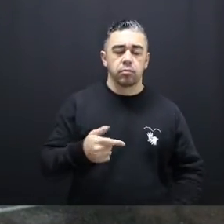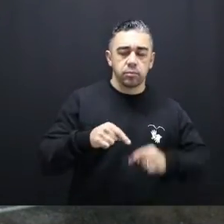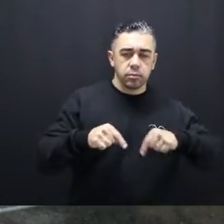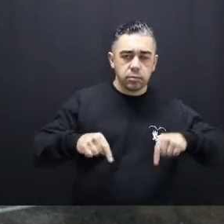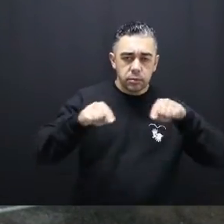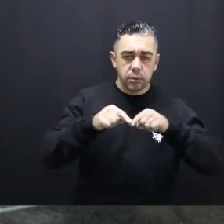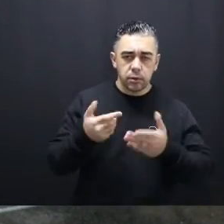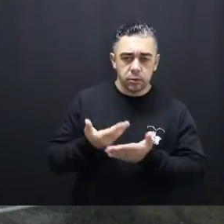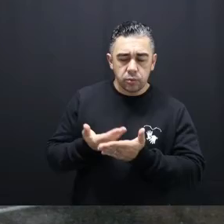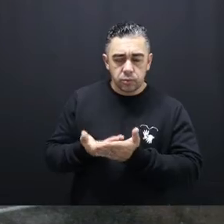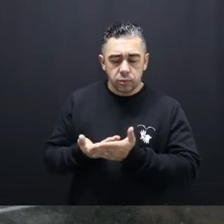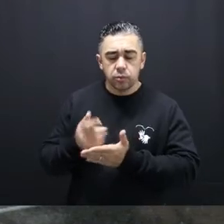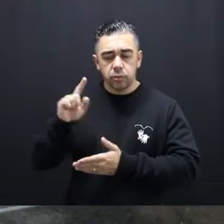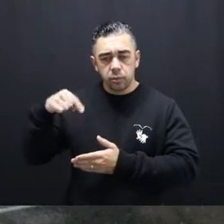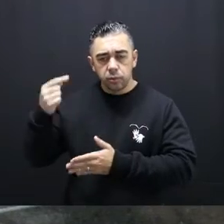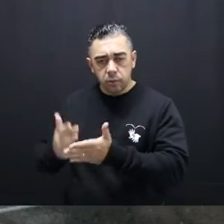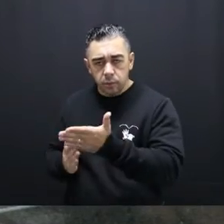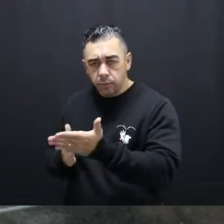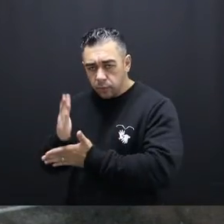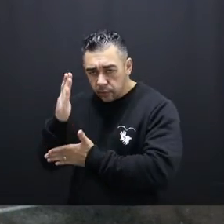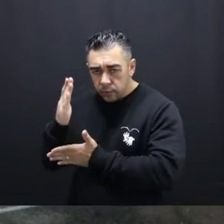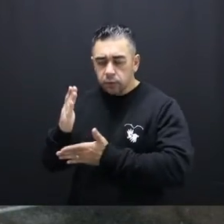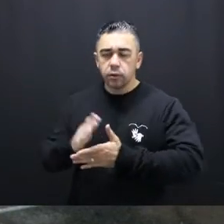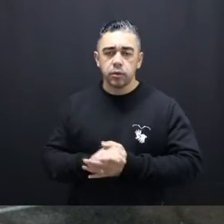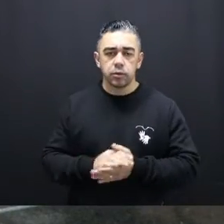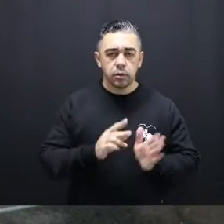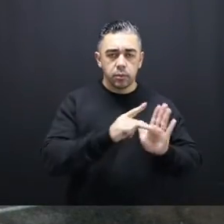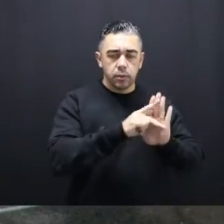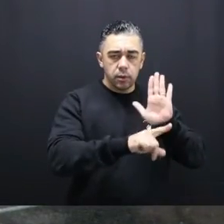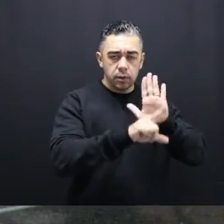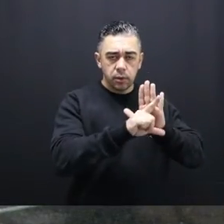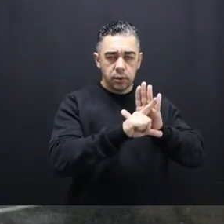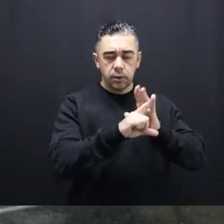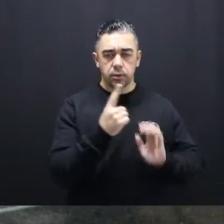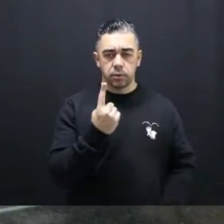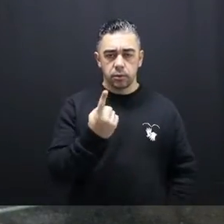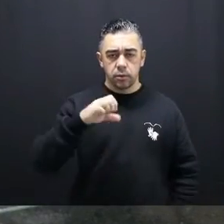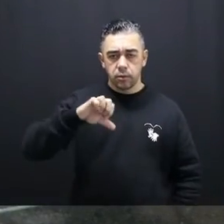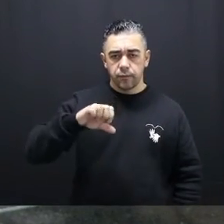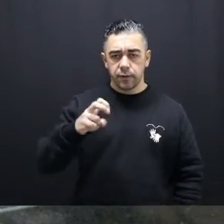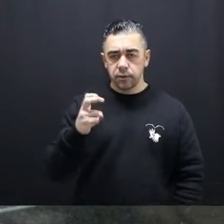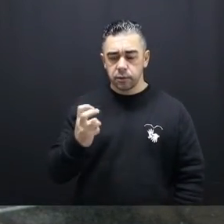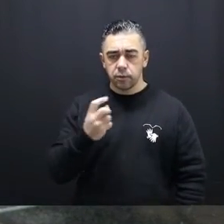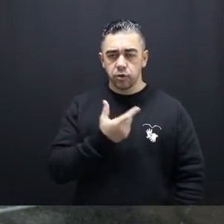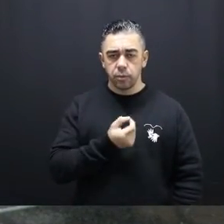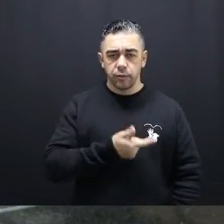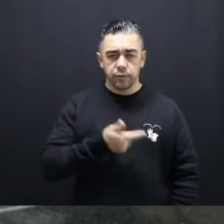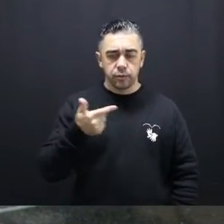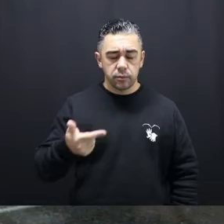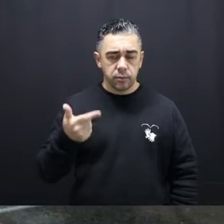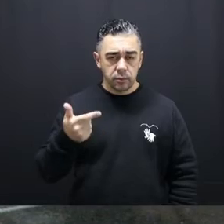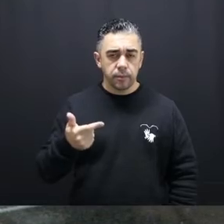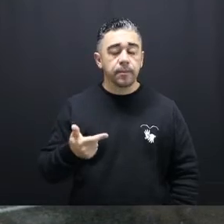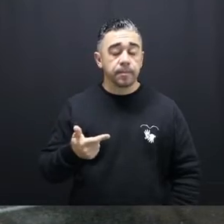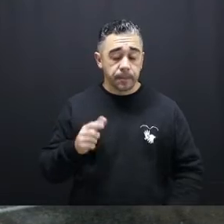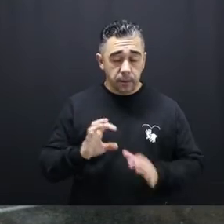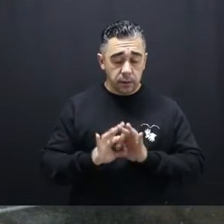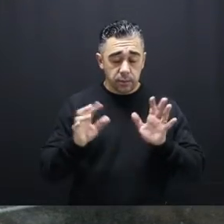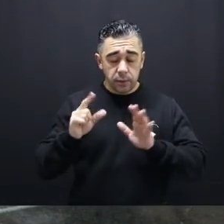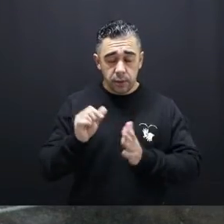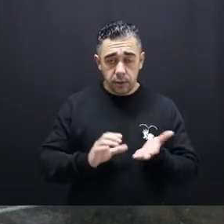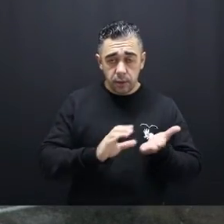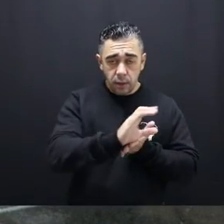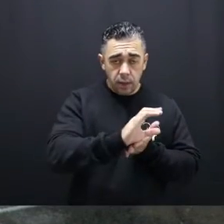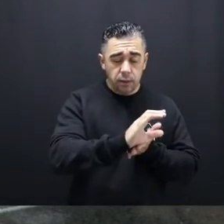encaminhando para estudo e posterior aprovação o projeto de lei nº 195 2022 que autoriza a abertura de